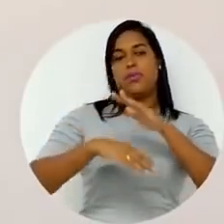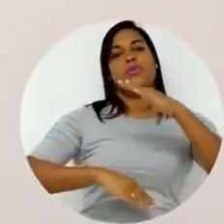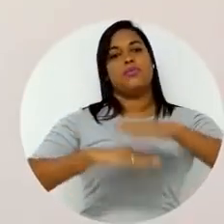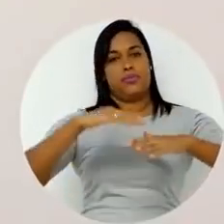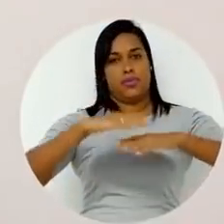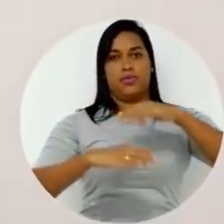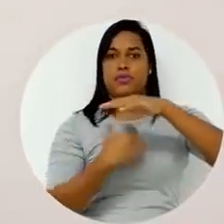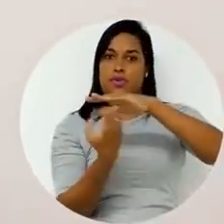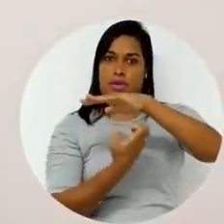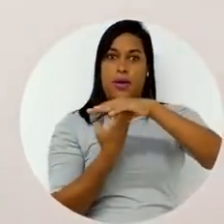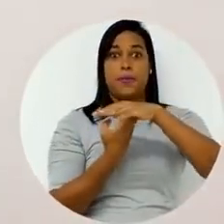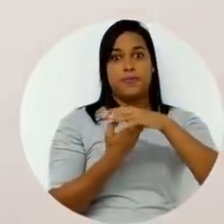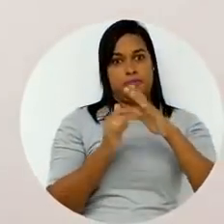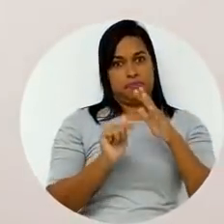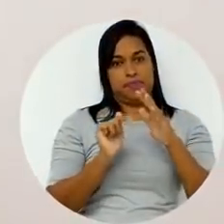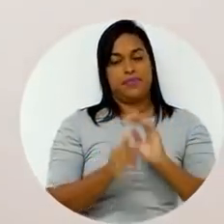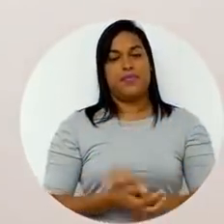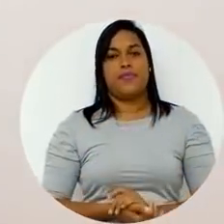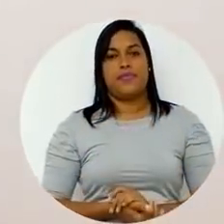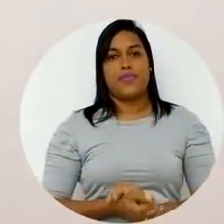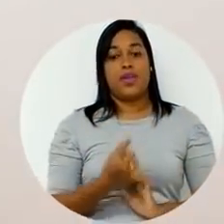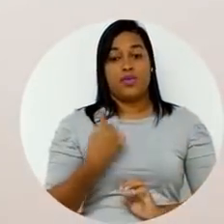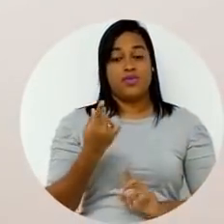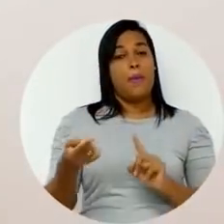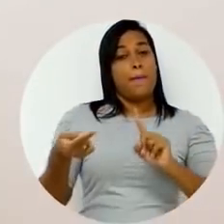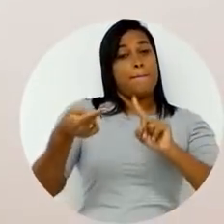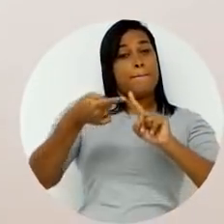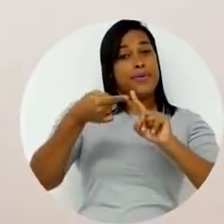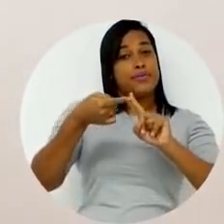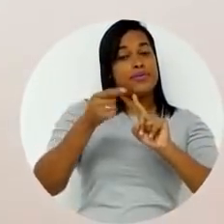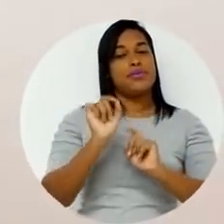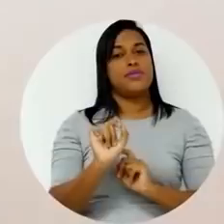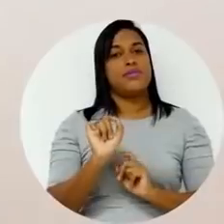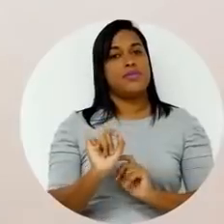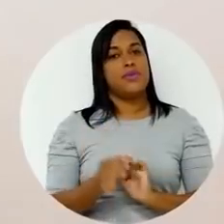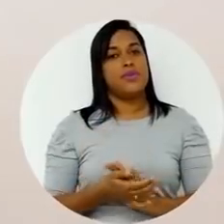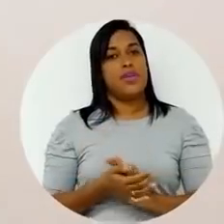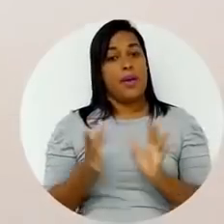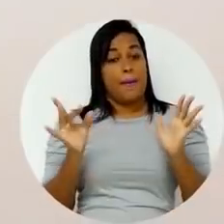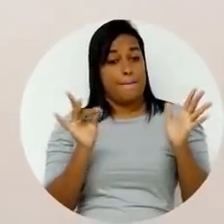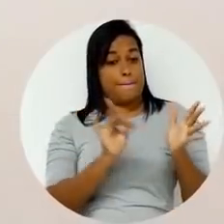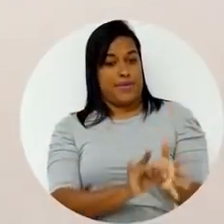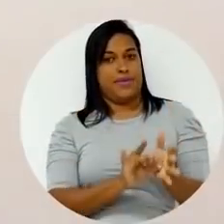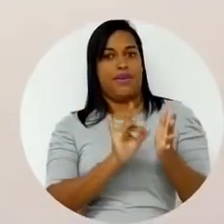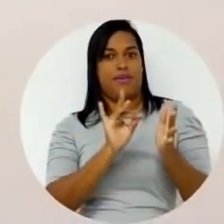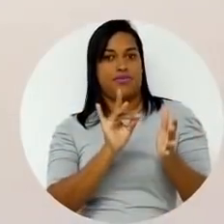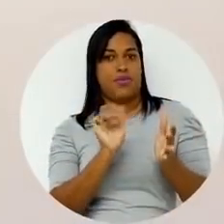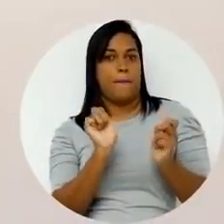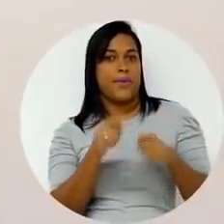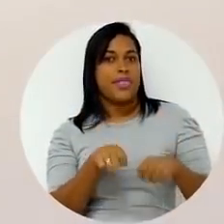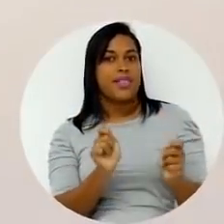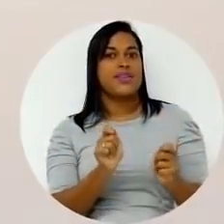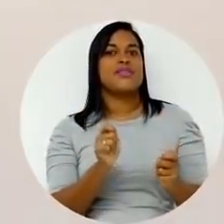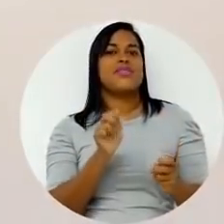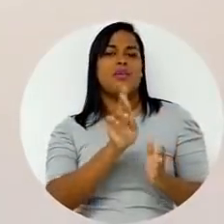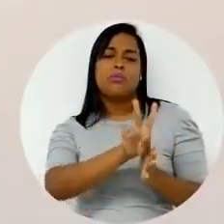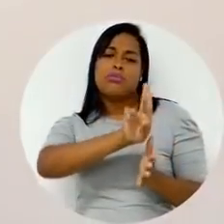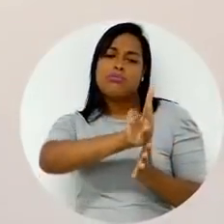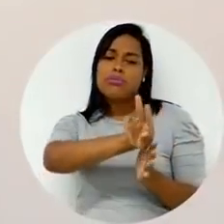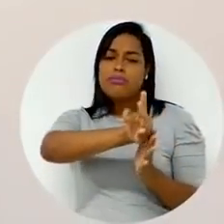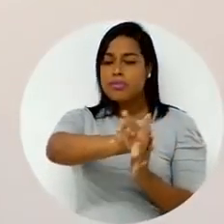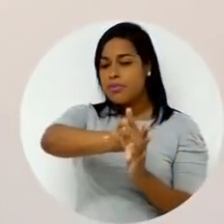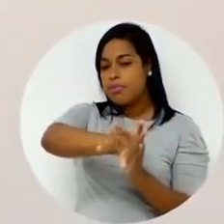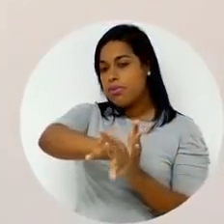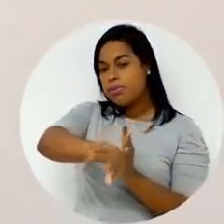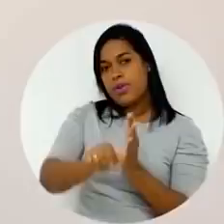colaboradores da empresa. Dessa forma, nosso grande objetivo é aplicar as competências nas